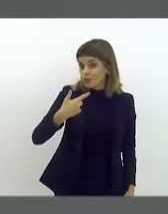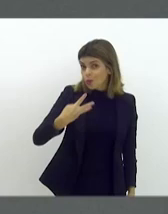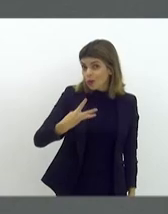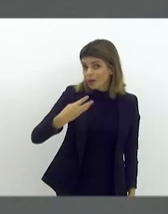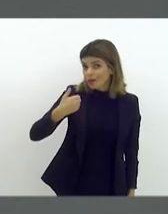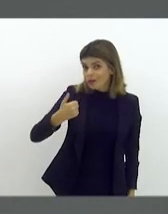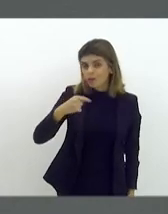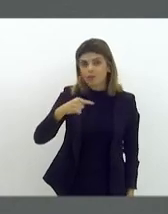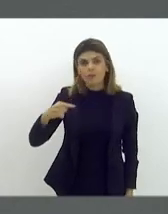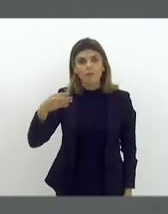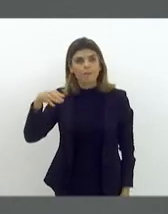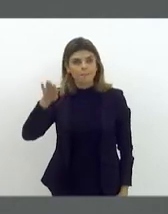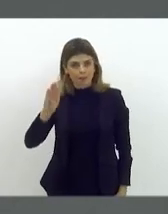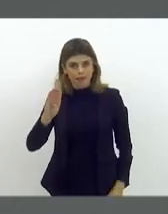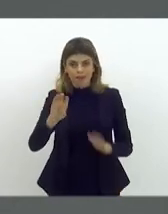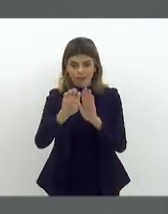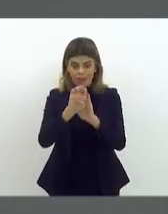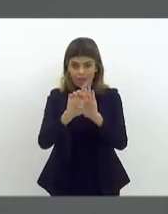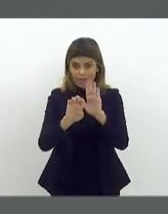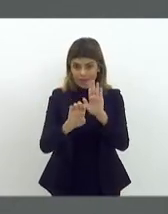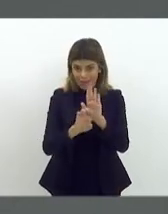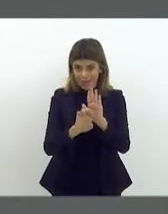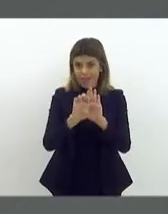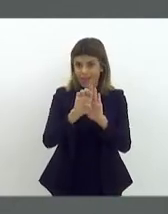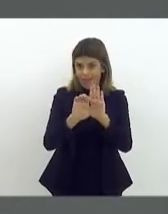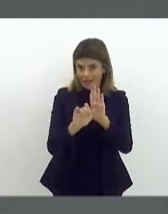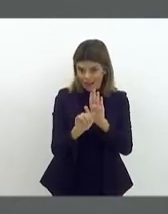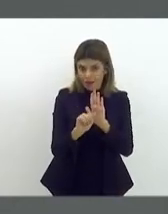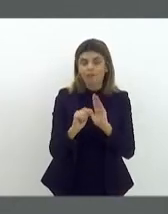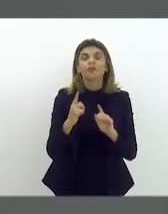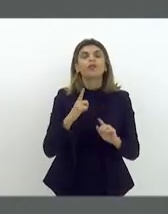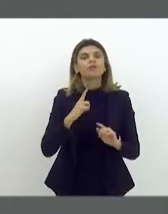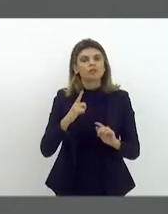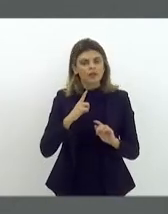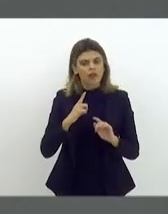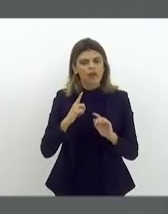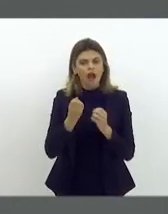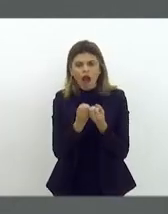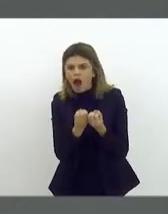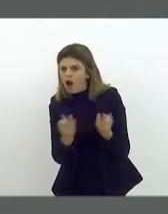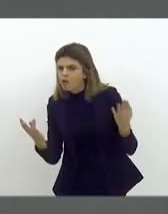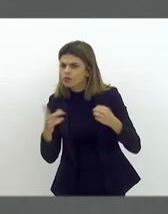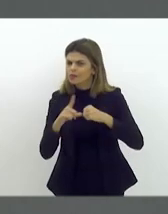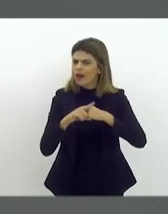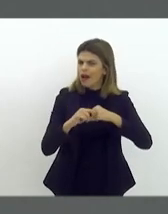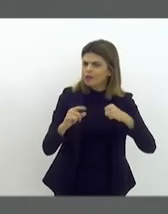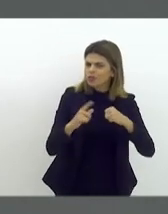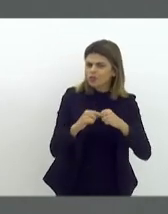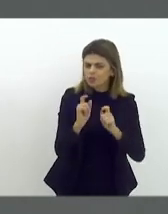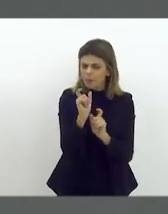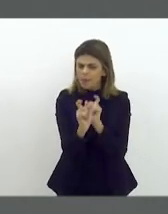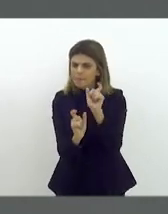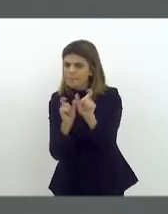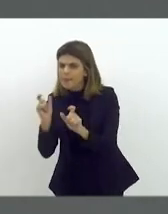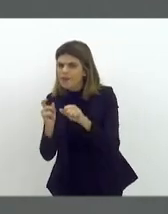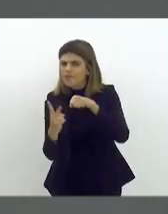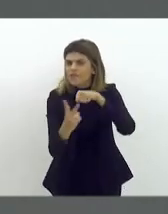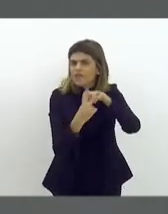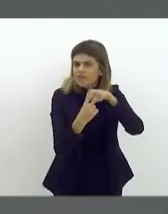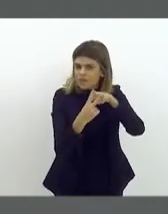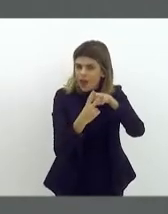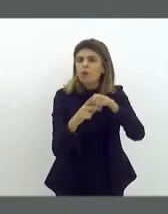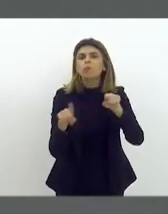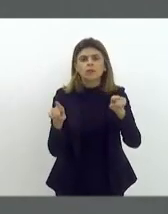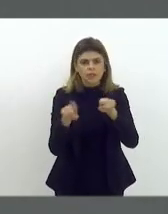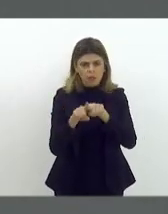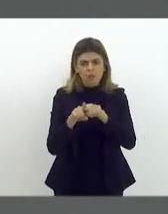do ECA que em relação o eca a gente tem também uma alguns artigos alguns verbos específicos que vão punir